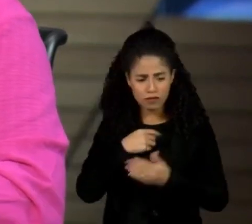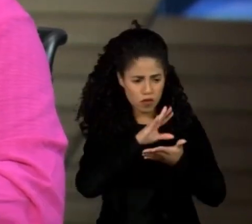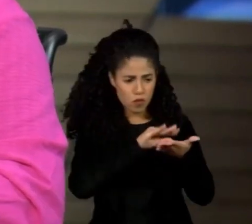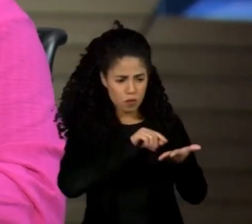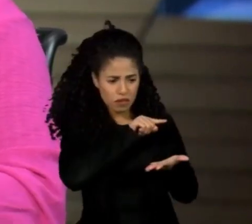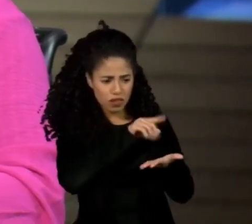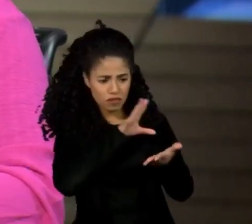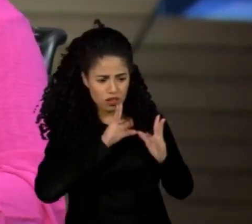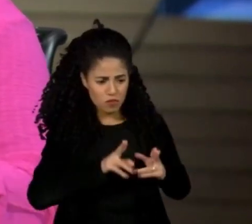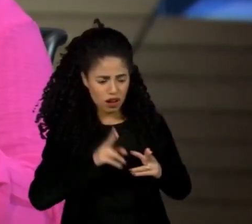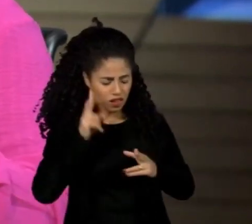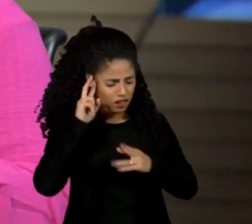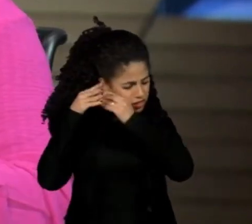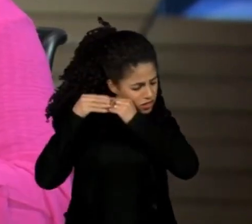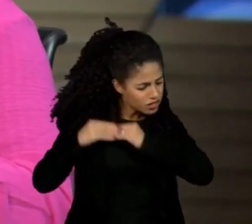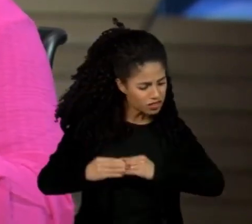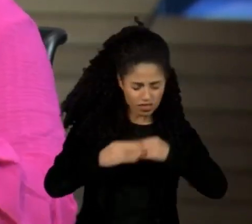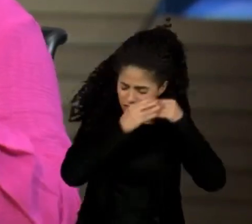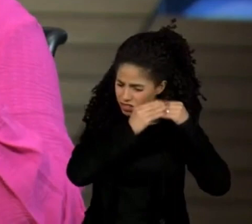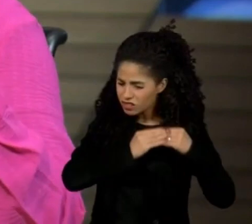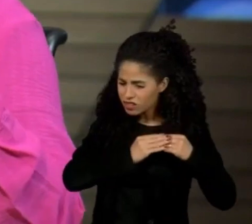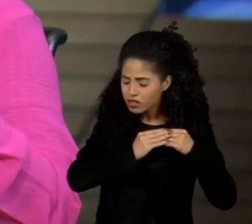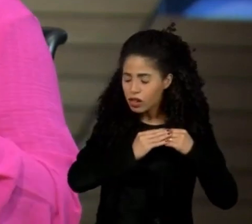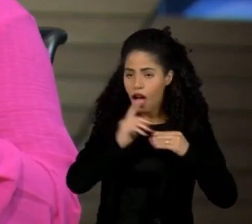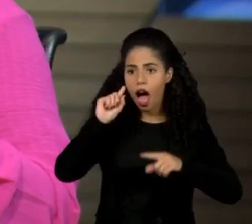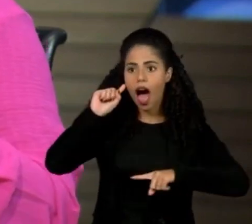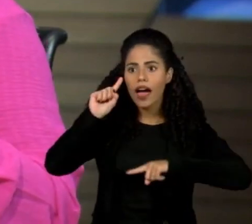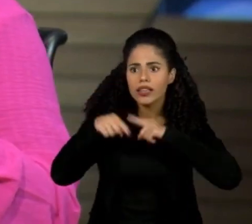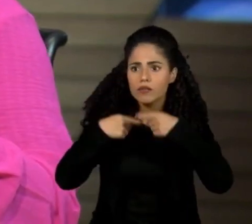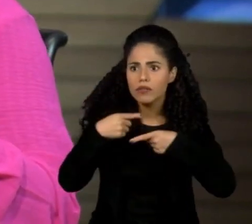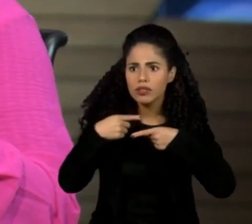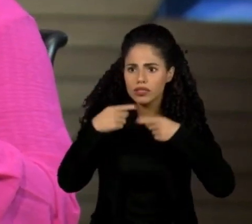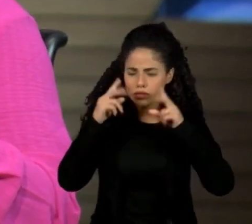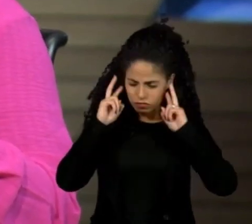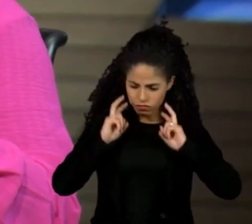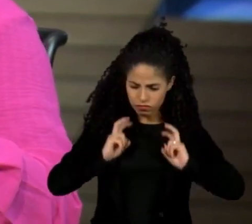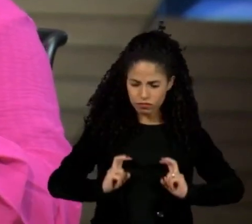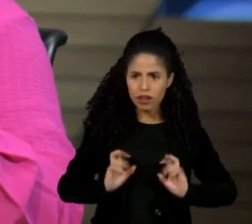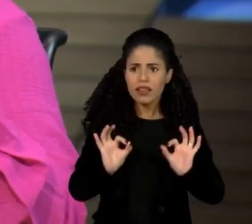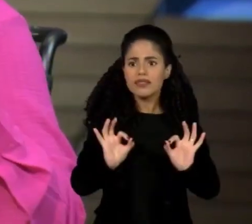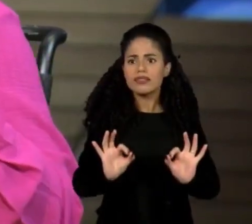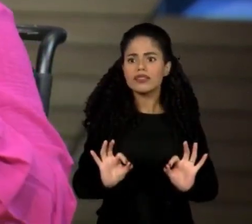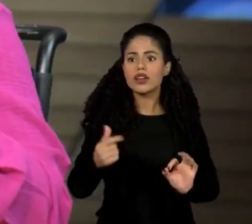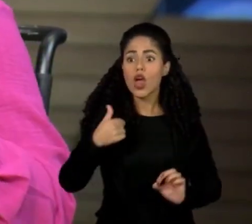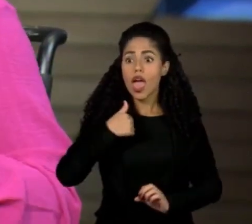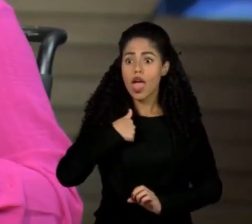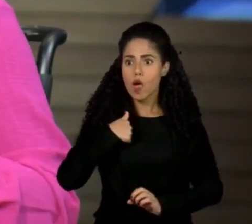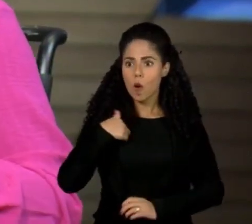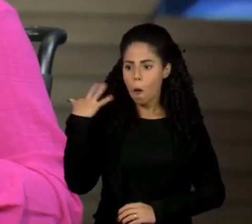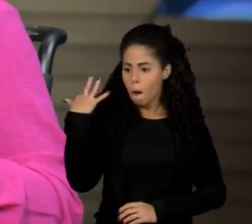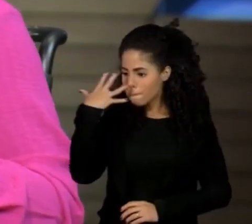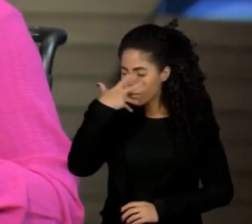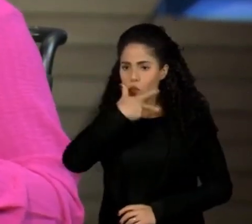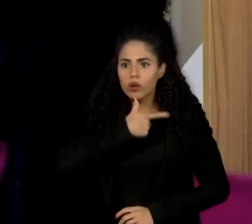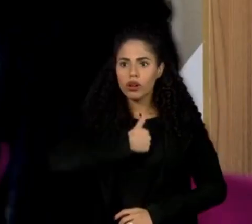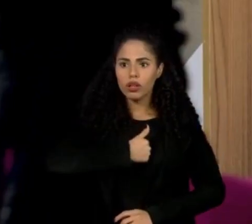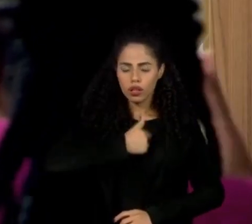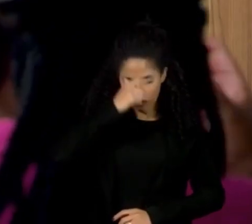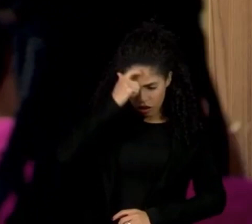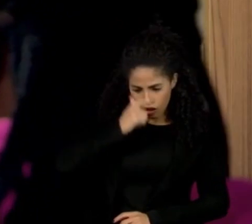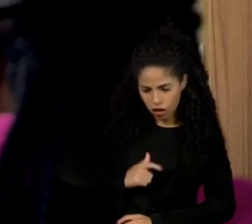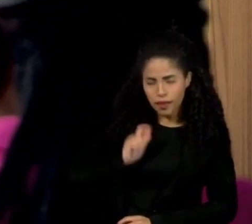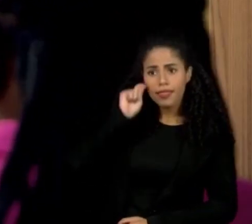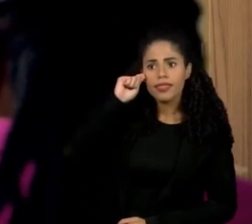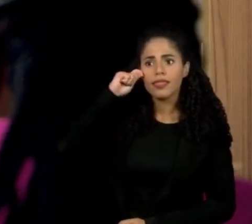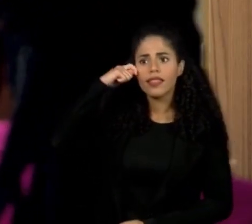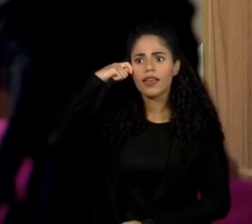E aí depois um momento que eu me descubro enquanto uma mulher bonita como Negra e